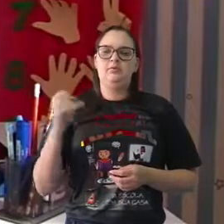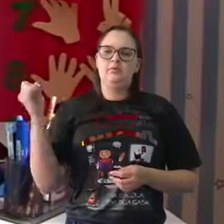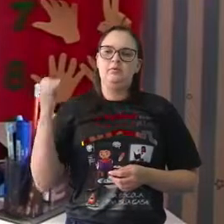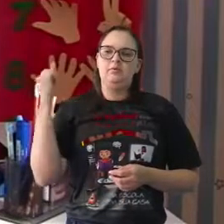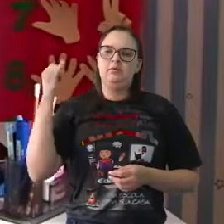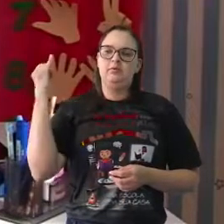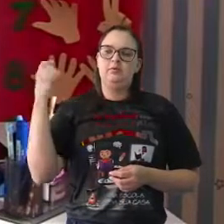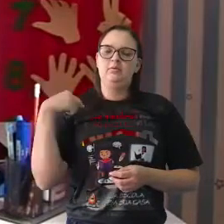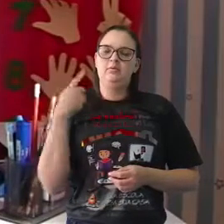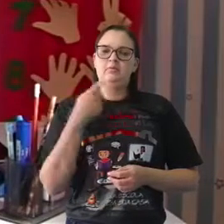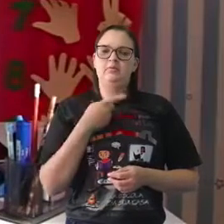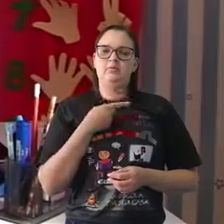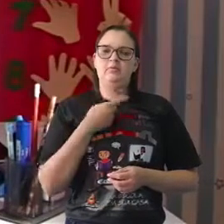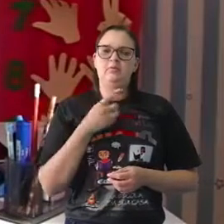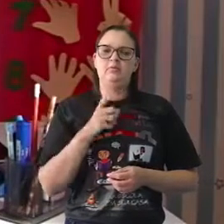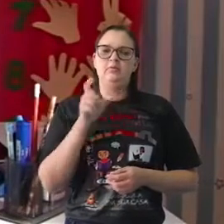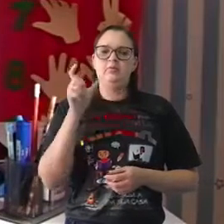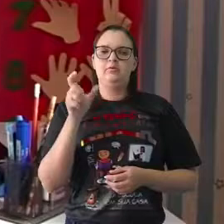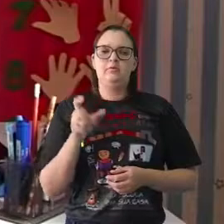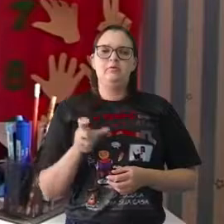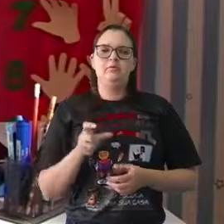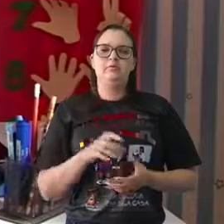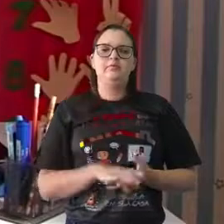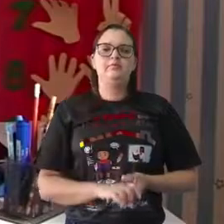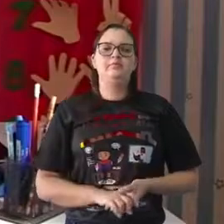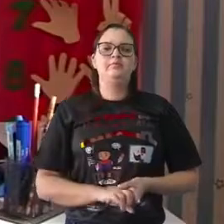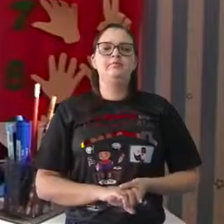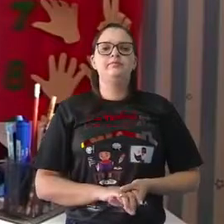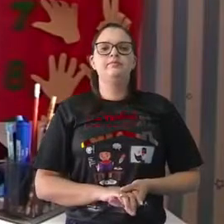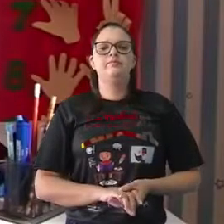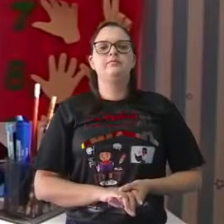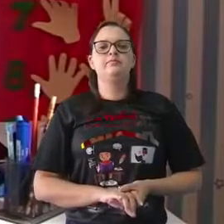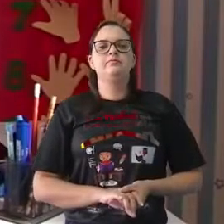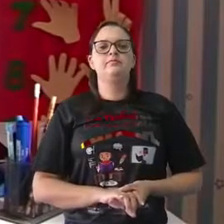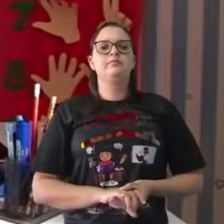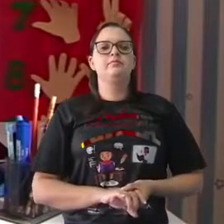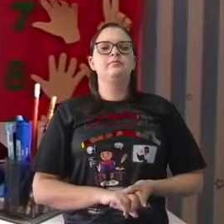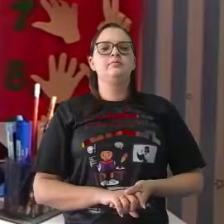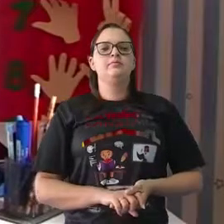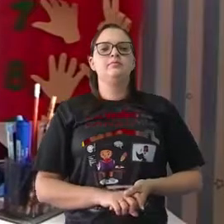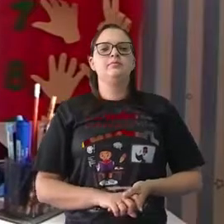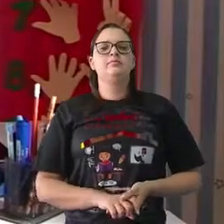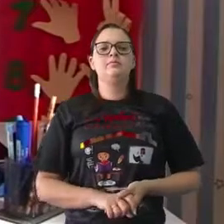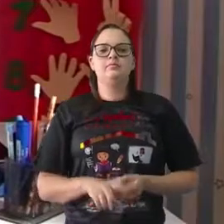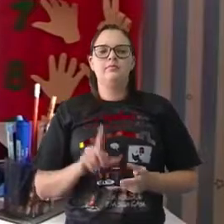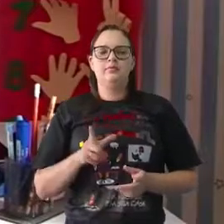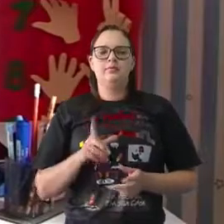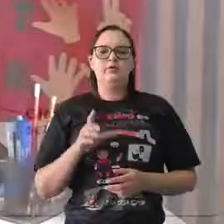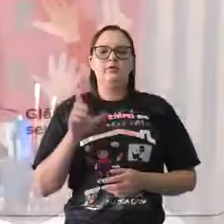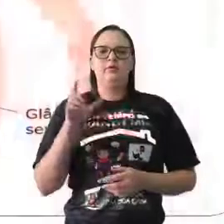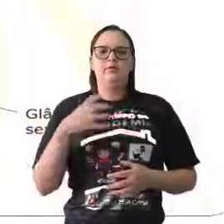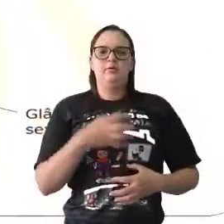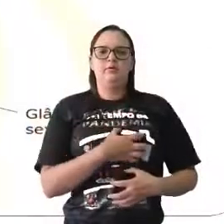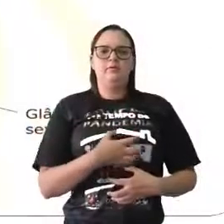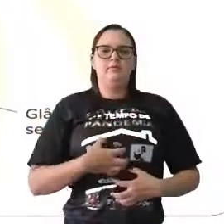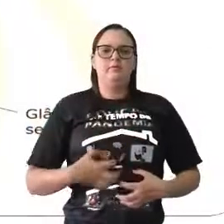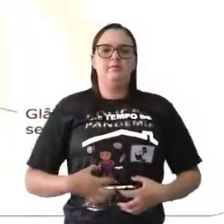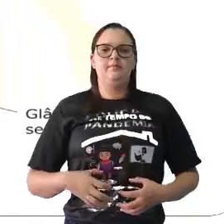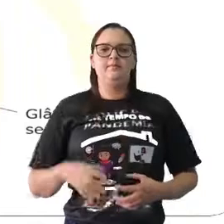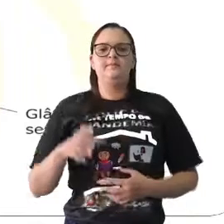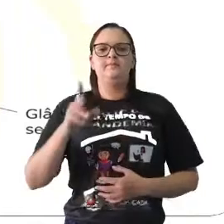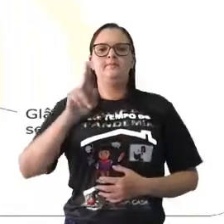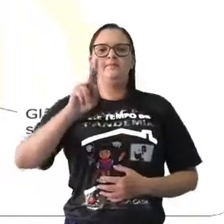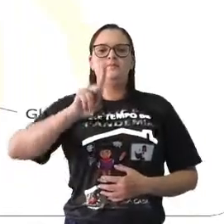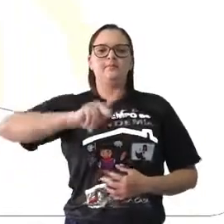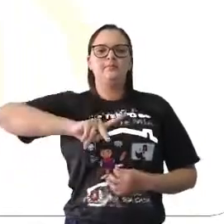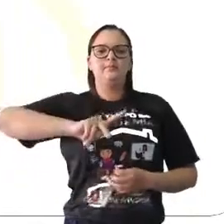nosso organismo. Nós temos também aqui o timo, aí tem o pâncreas, as suprarrenais, que são glândulas que ficam acima